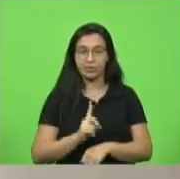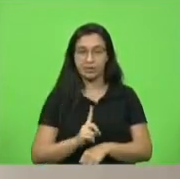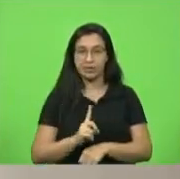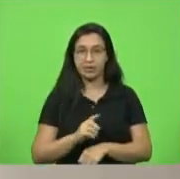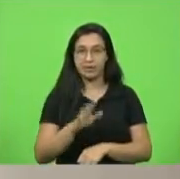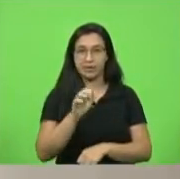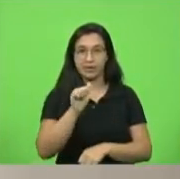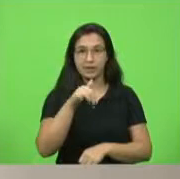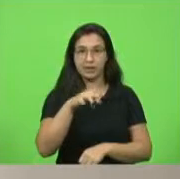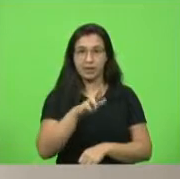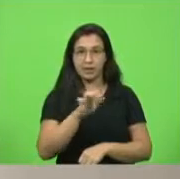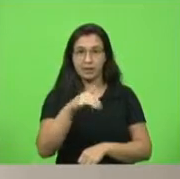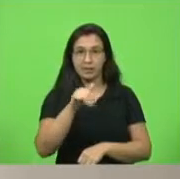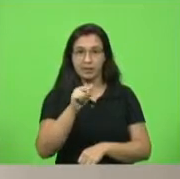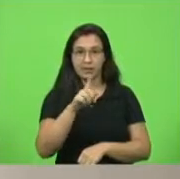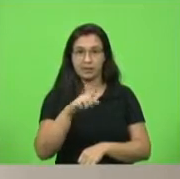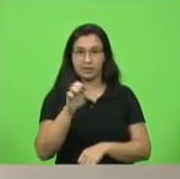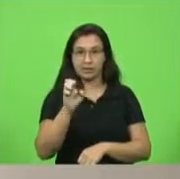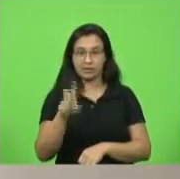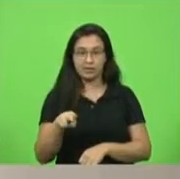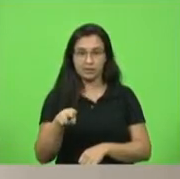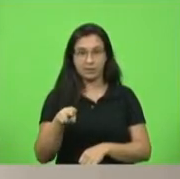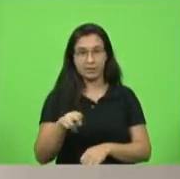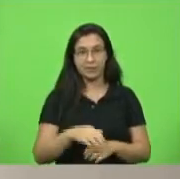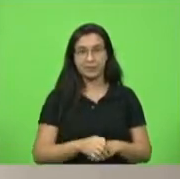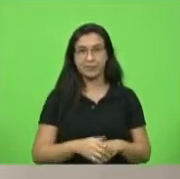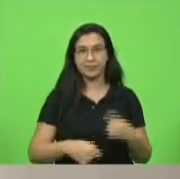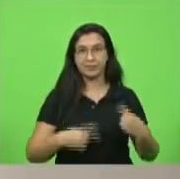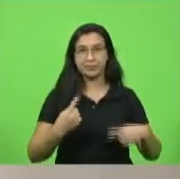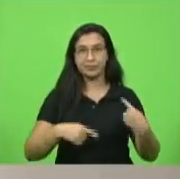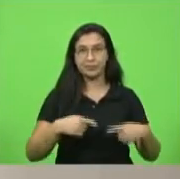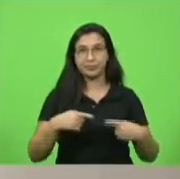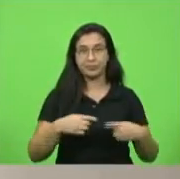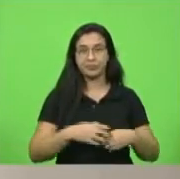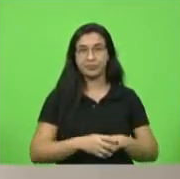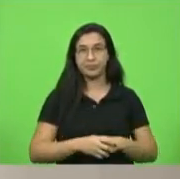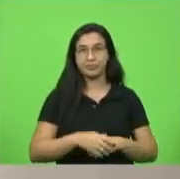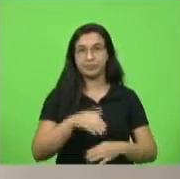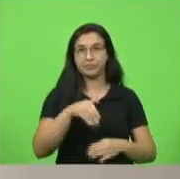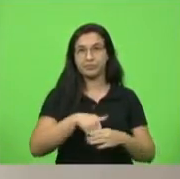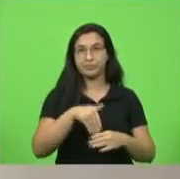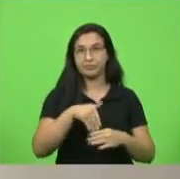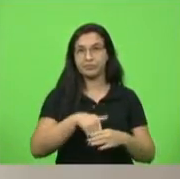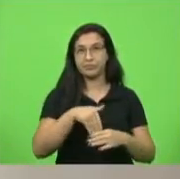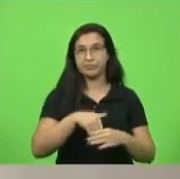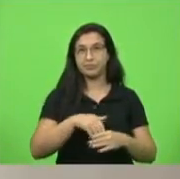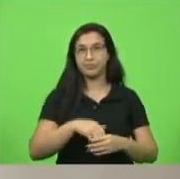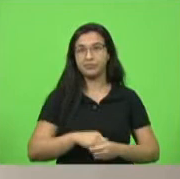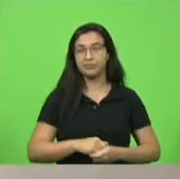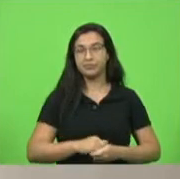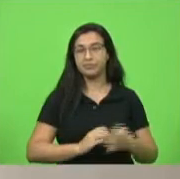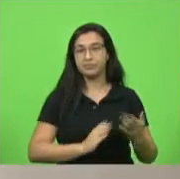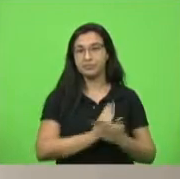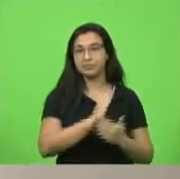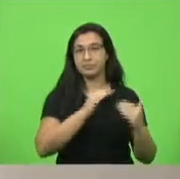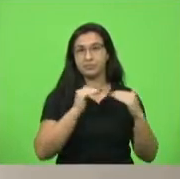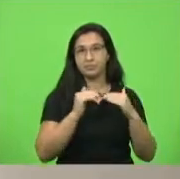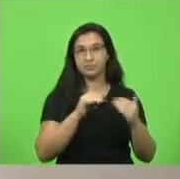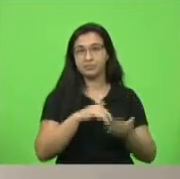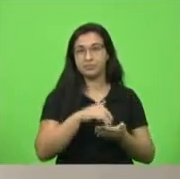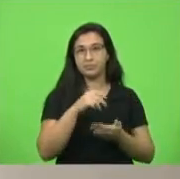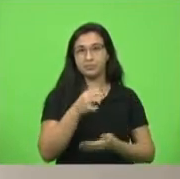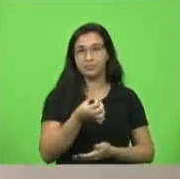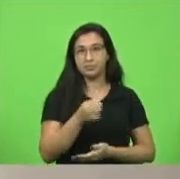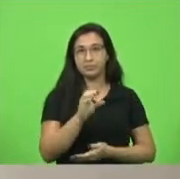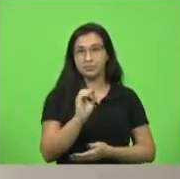discussão. Não havendo quem queira discutir, em votação. Deputados que aprovam, permaneçam como se encontram. Aprovado por unanimidade. Moção